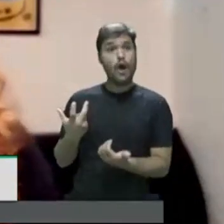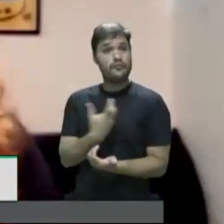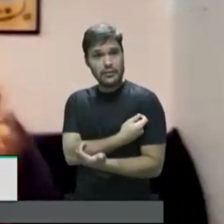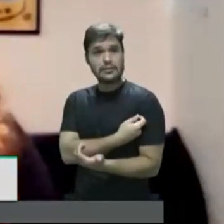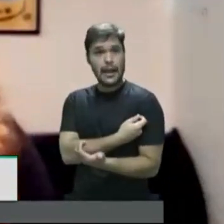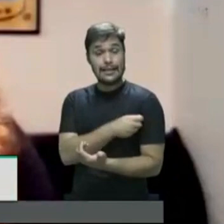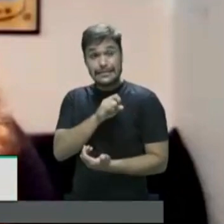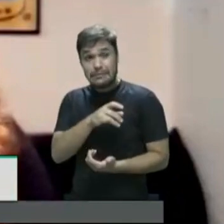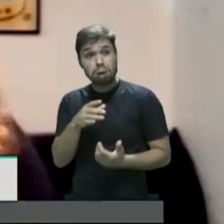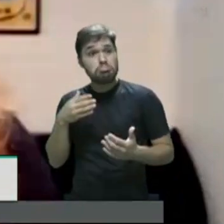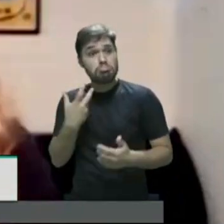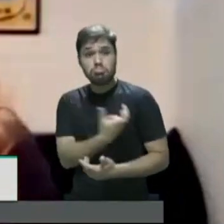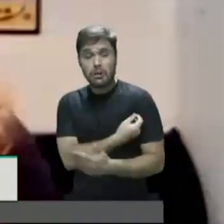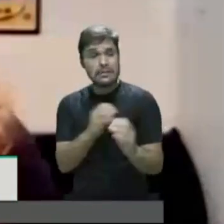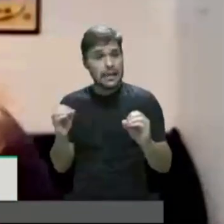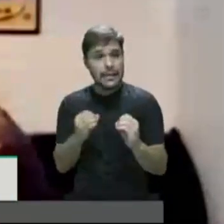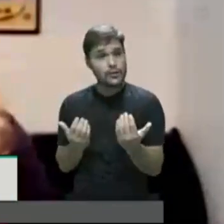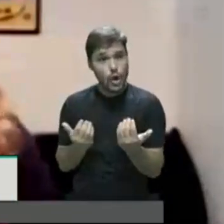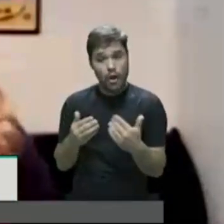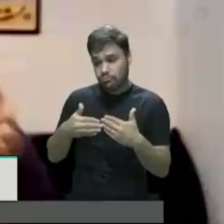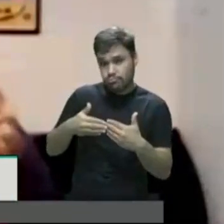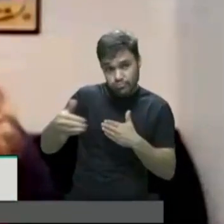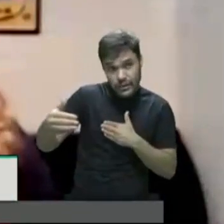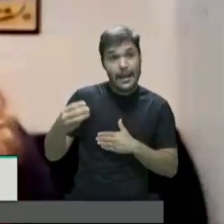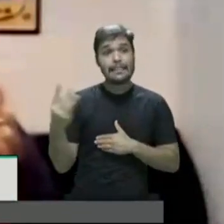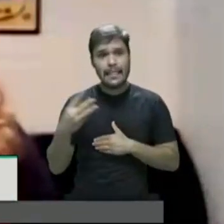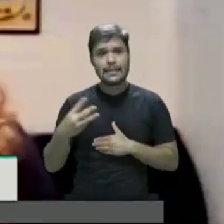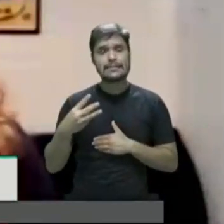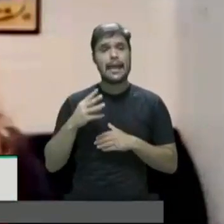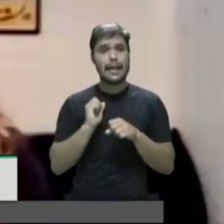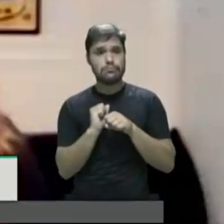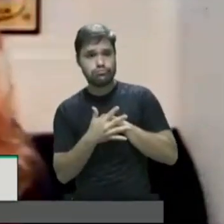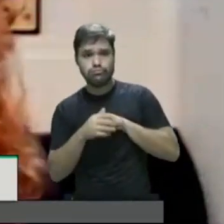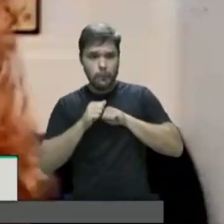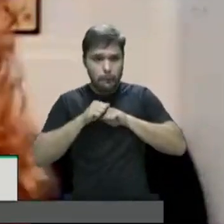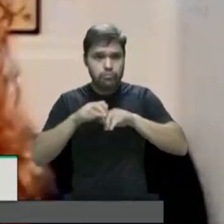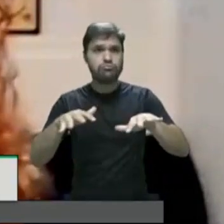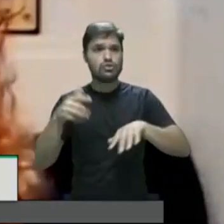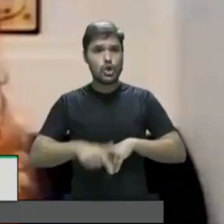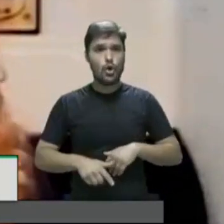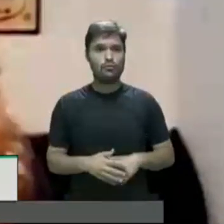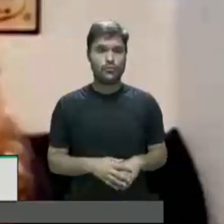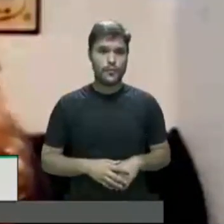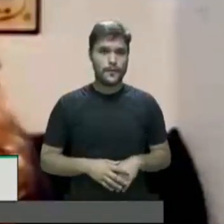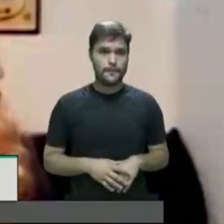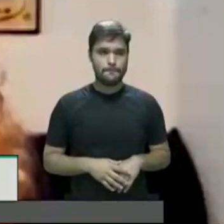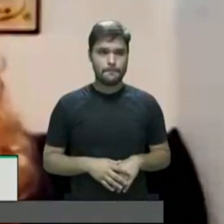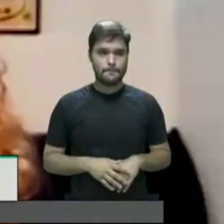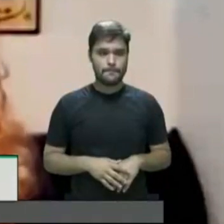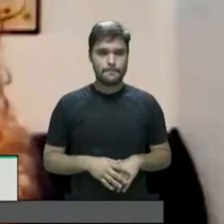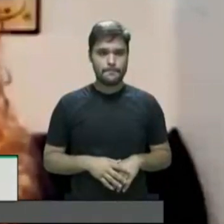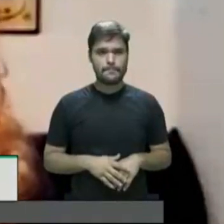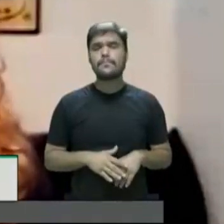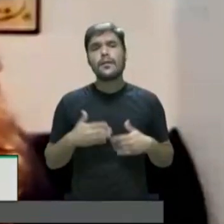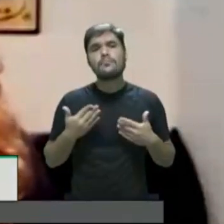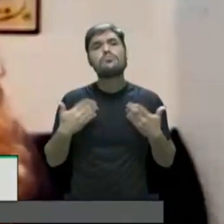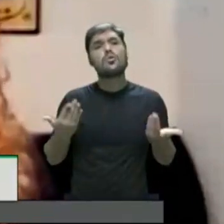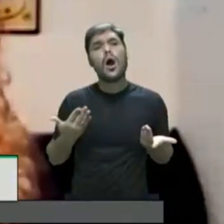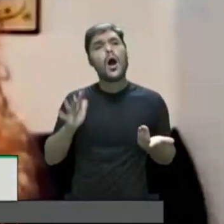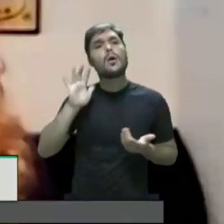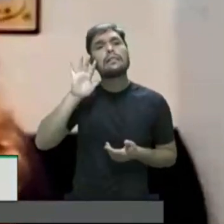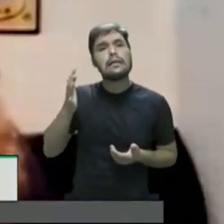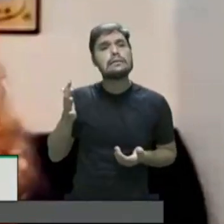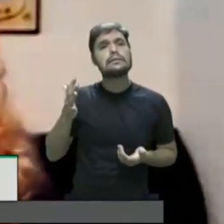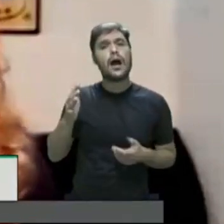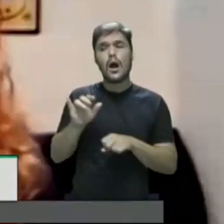terceira onda. Nós sabemos qual é a população que está nas UTIs hoje. Então, essa é uma questão, ministro. Qual é a decisão, qual é a